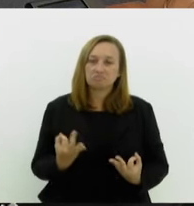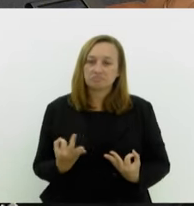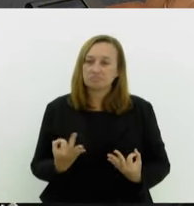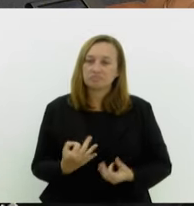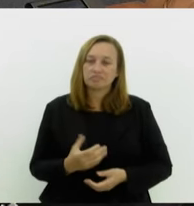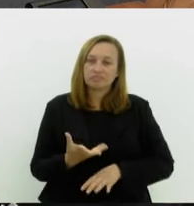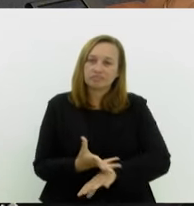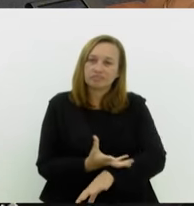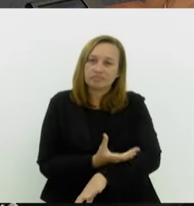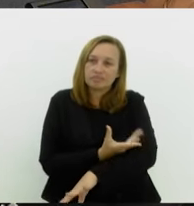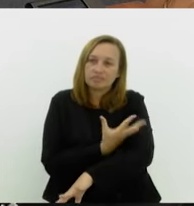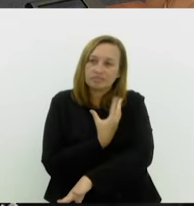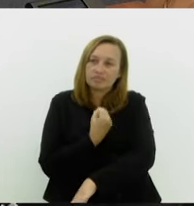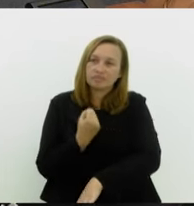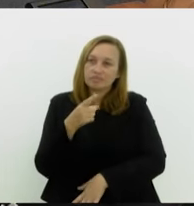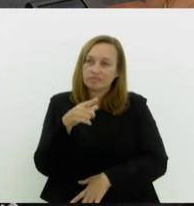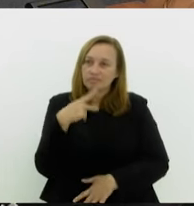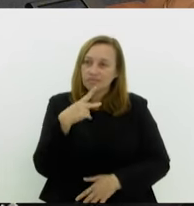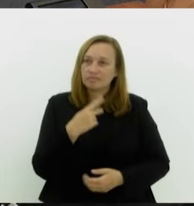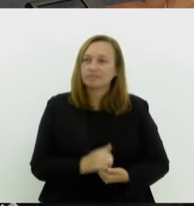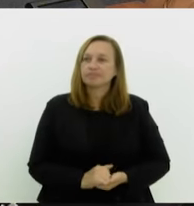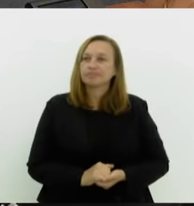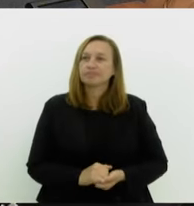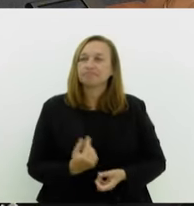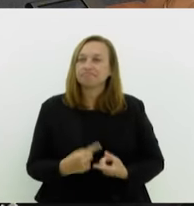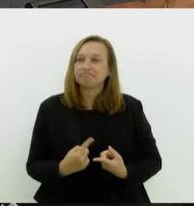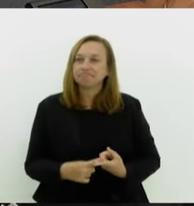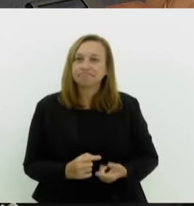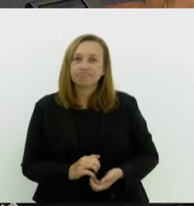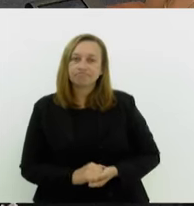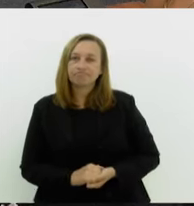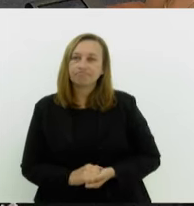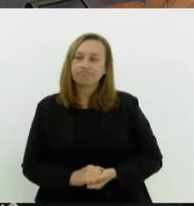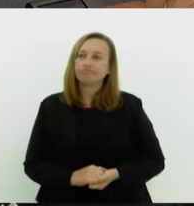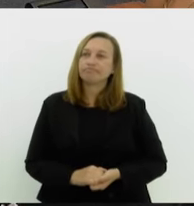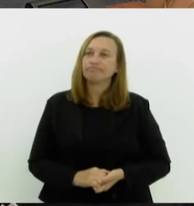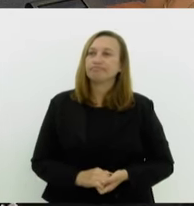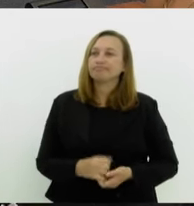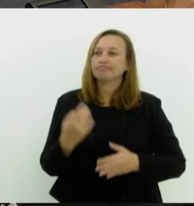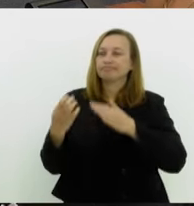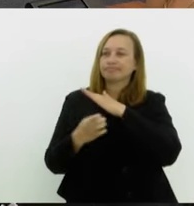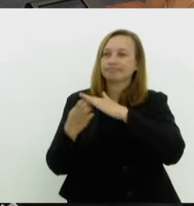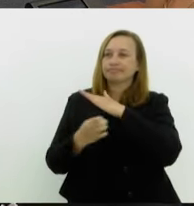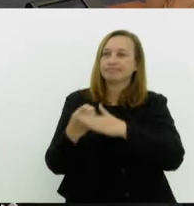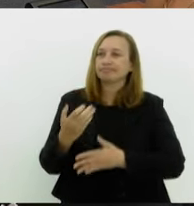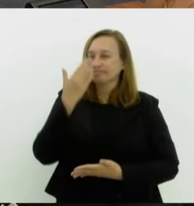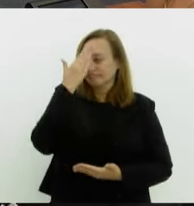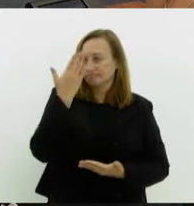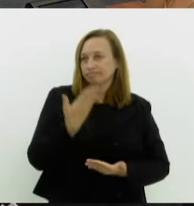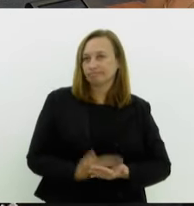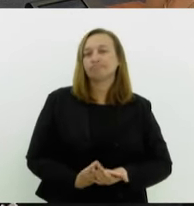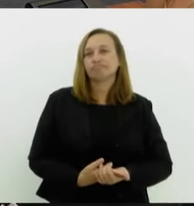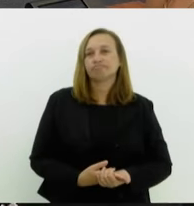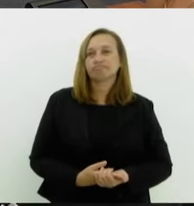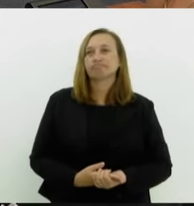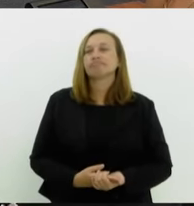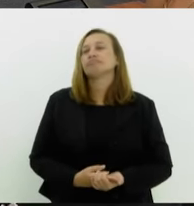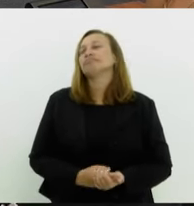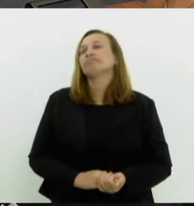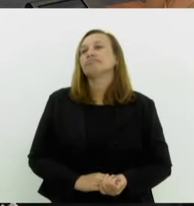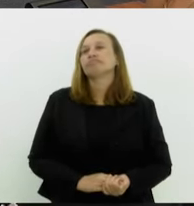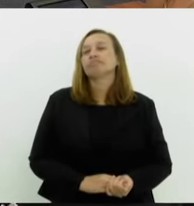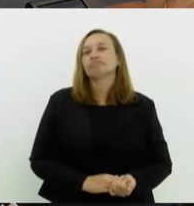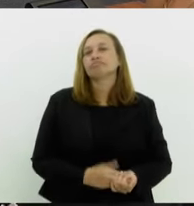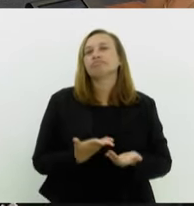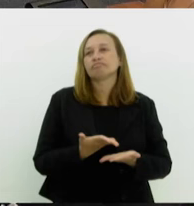arrepiando de um jeito quando se foi falando porque a meta enquanto empresa eu acredito que ela esteja no aplicativo de todas